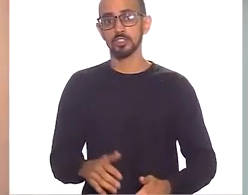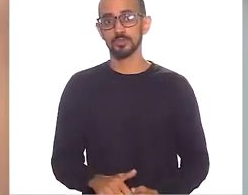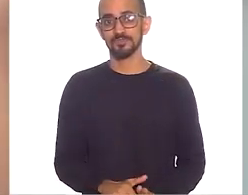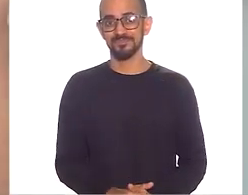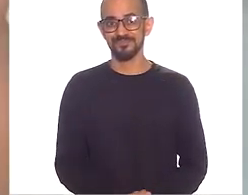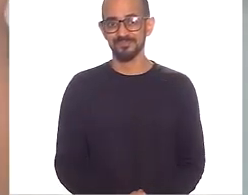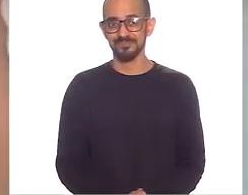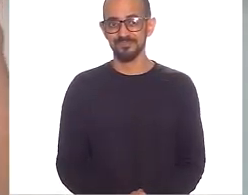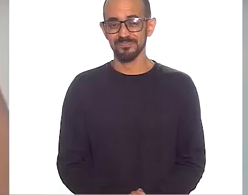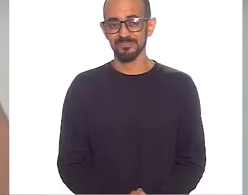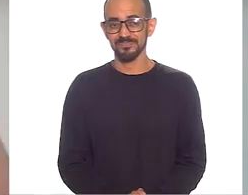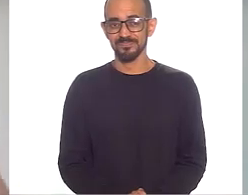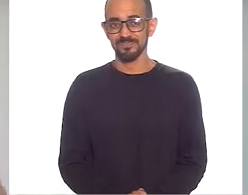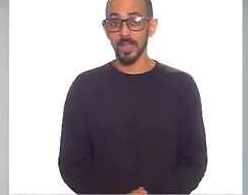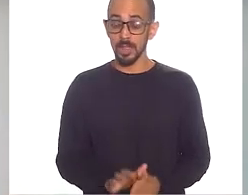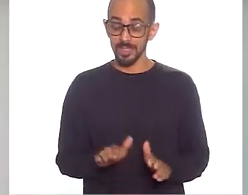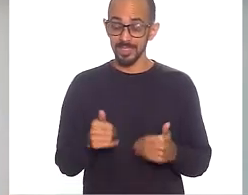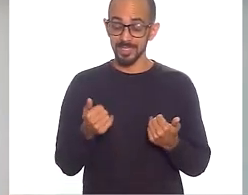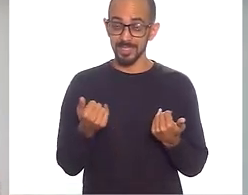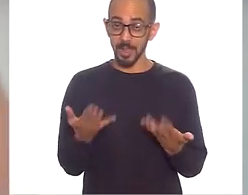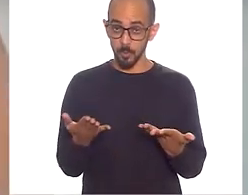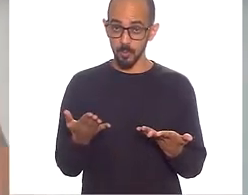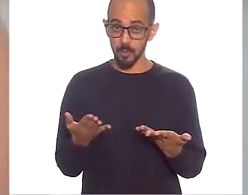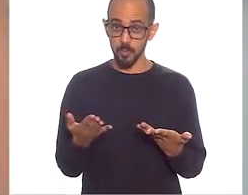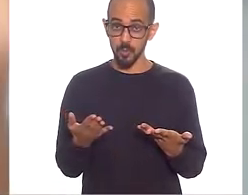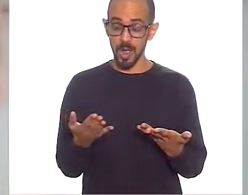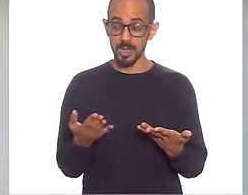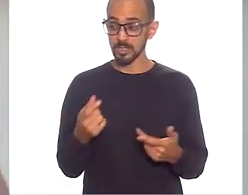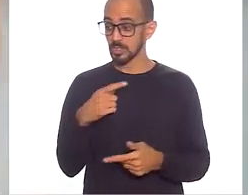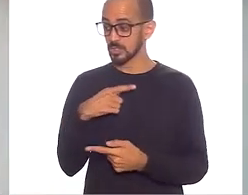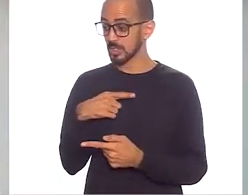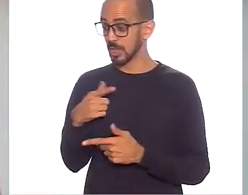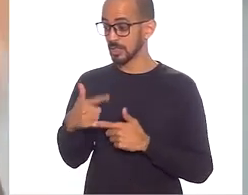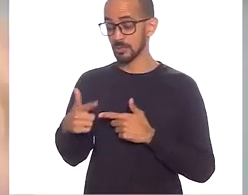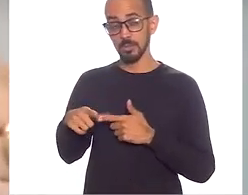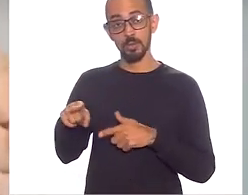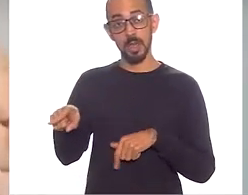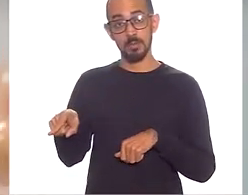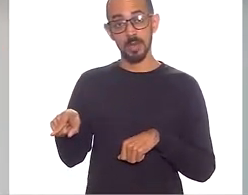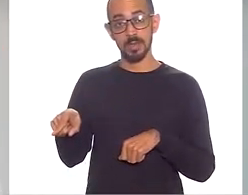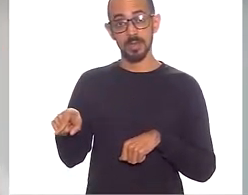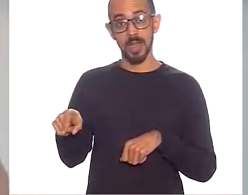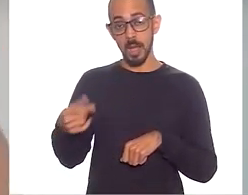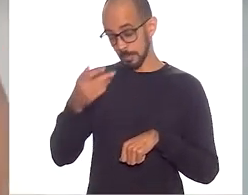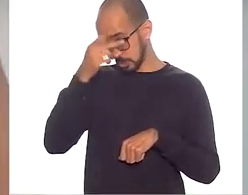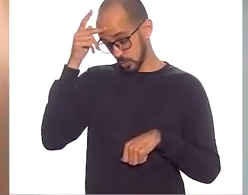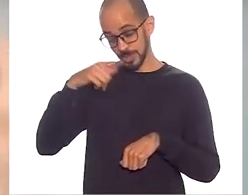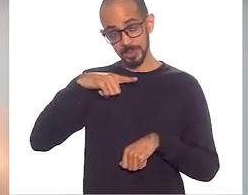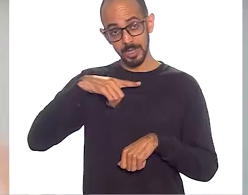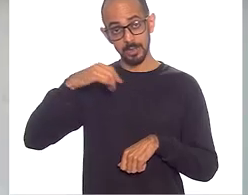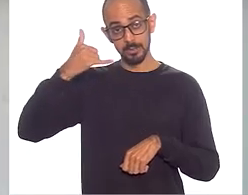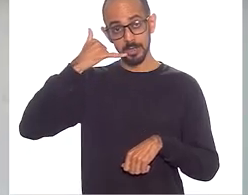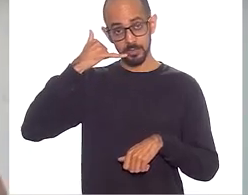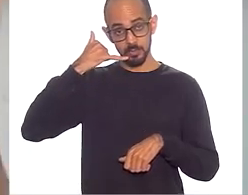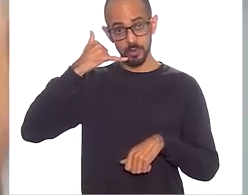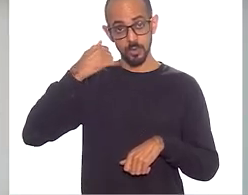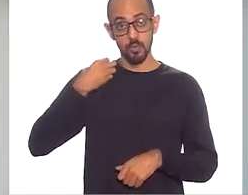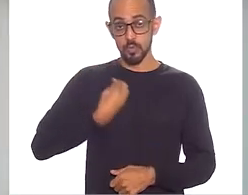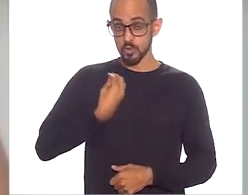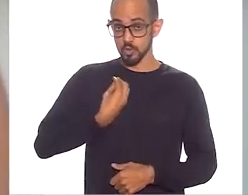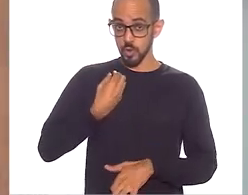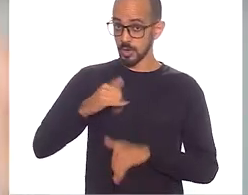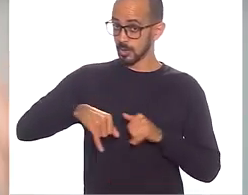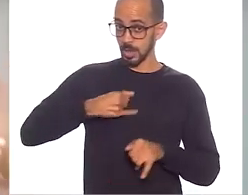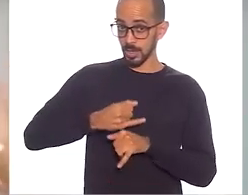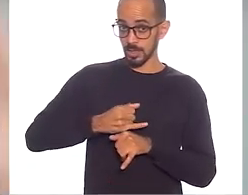Então a gente tem isso. A gente tem até alguém que tem numa comunidade um telefone bom, que